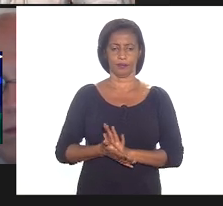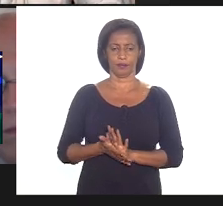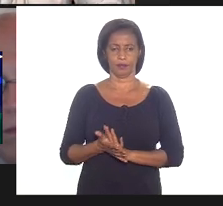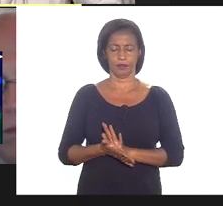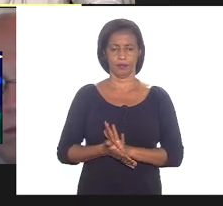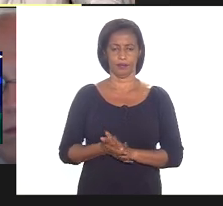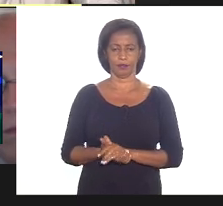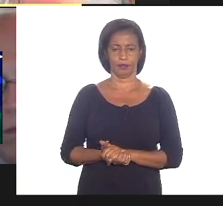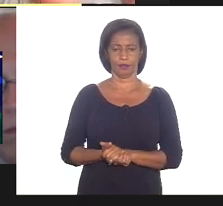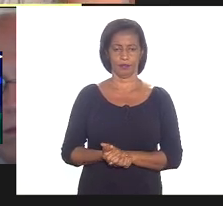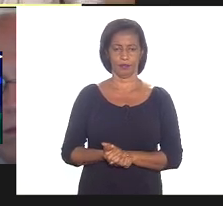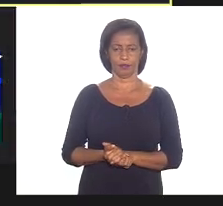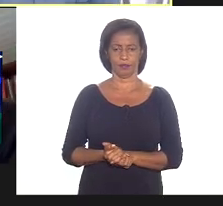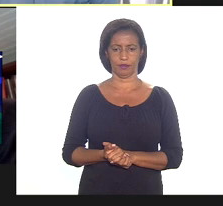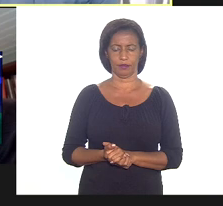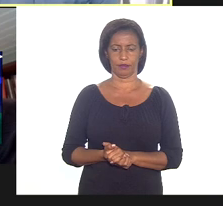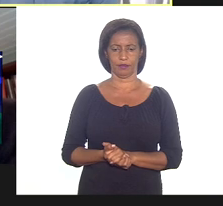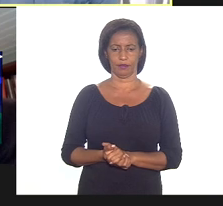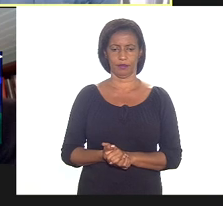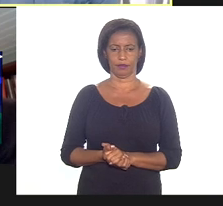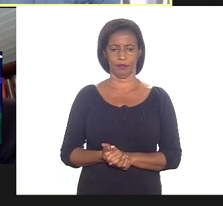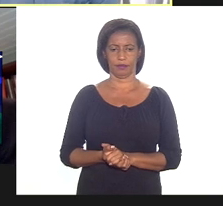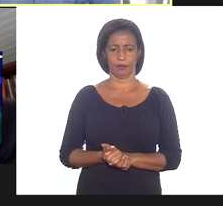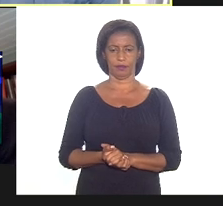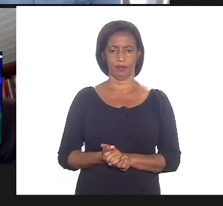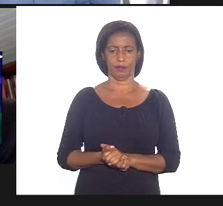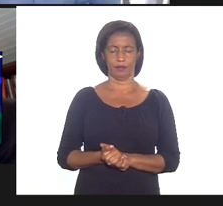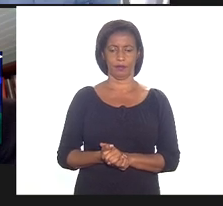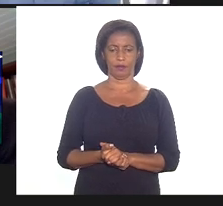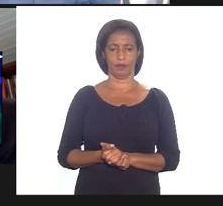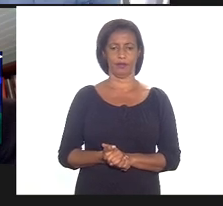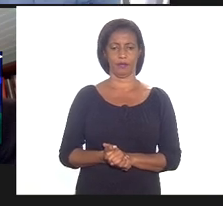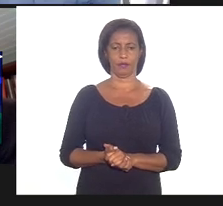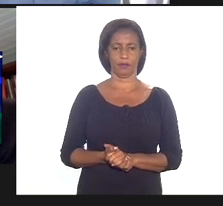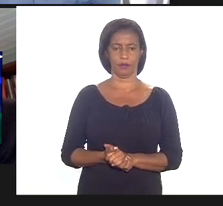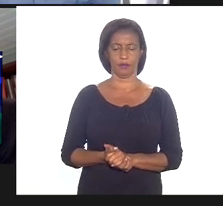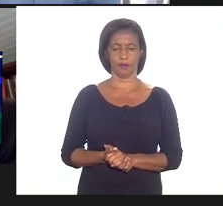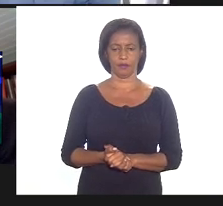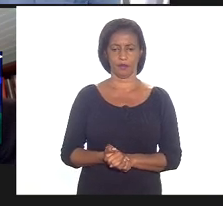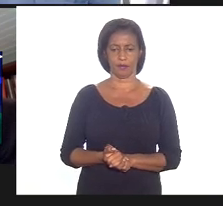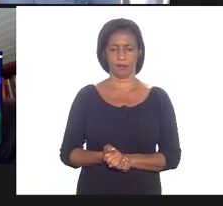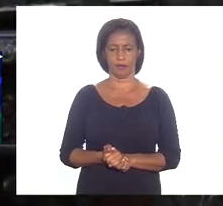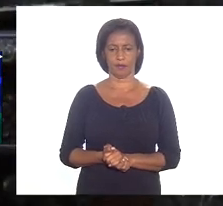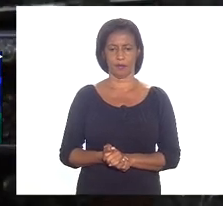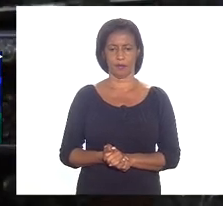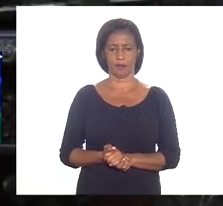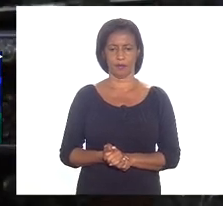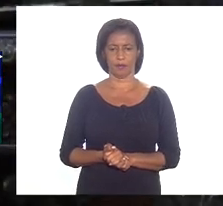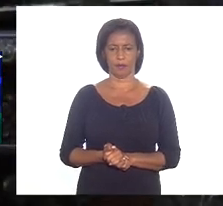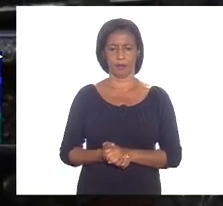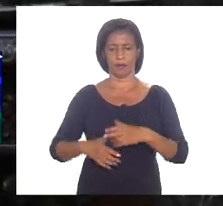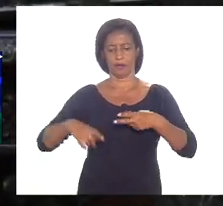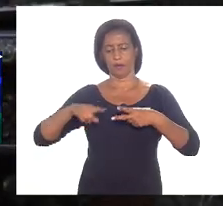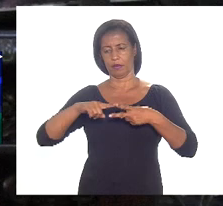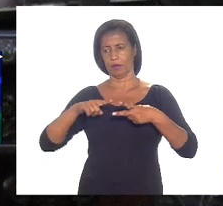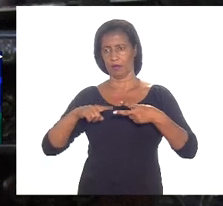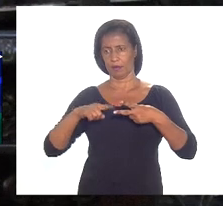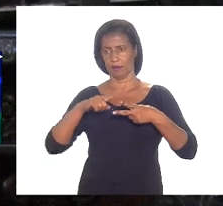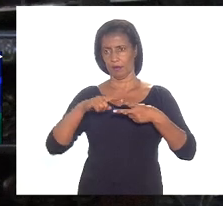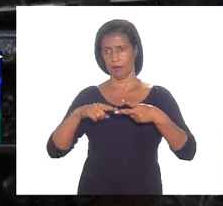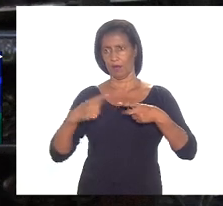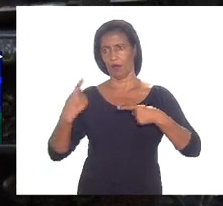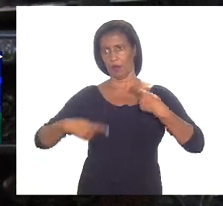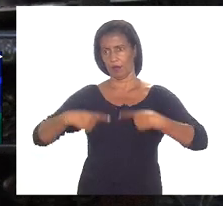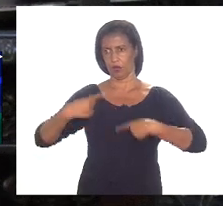e já Jordão também quer discutir presente estão inscritos Rodrigo Amorim Célia Jordão seguida do